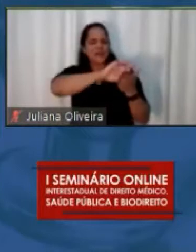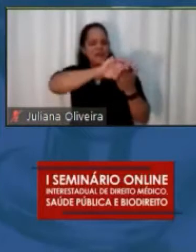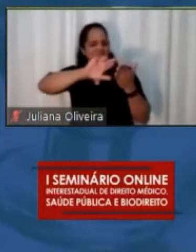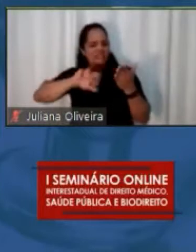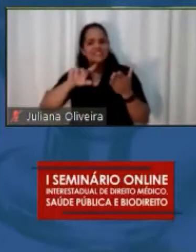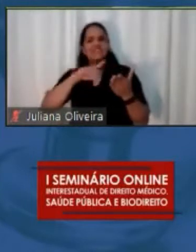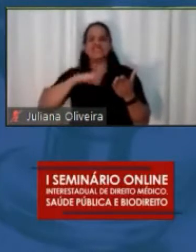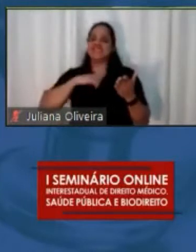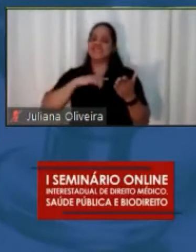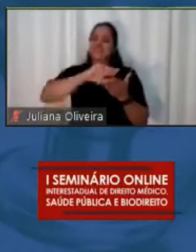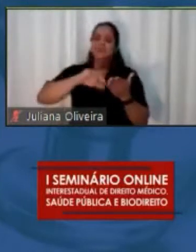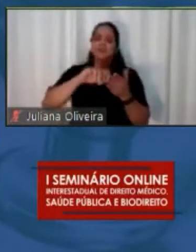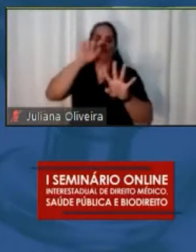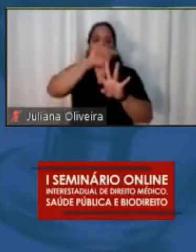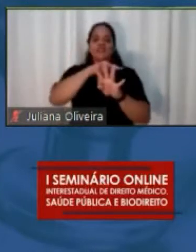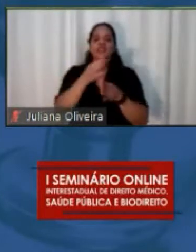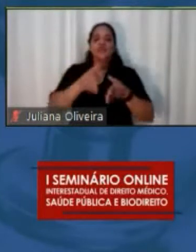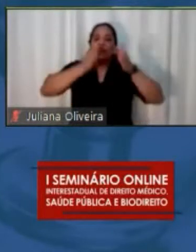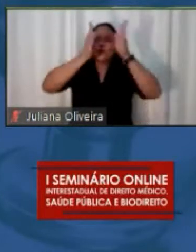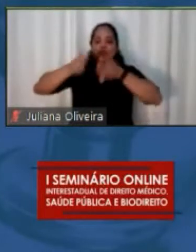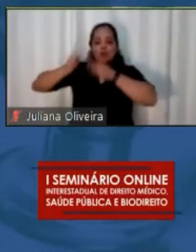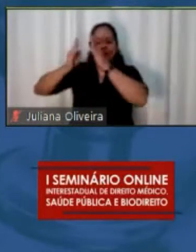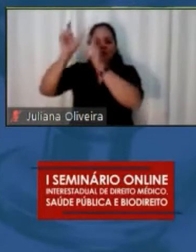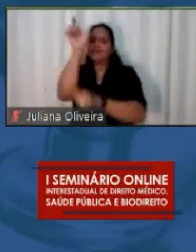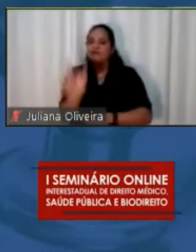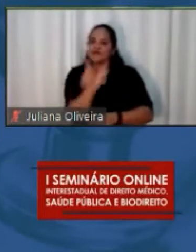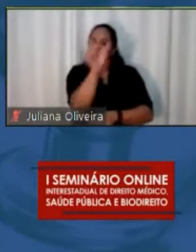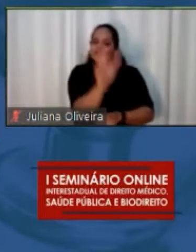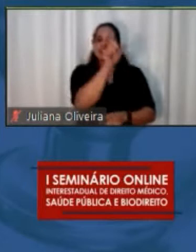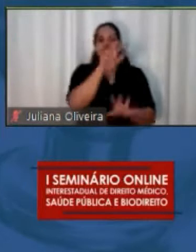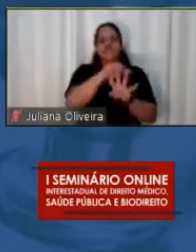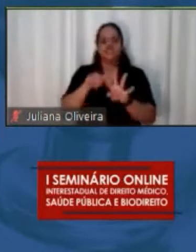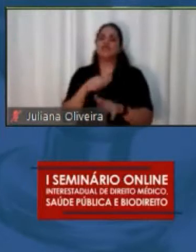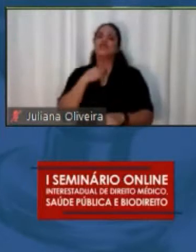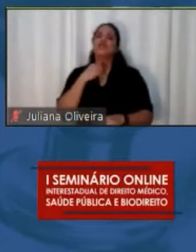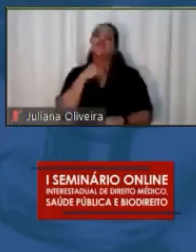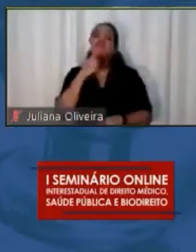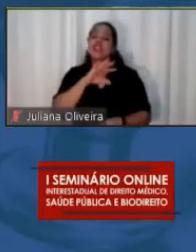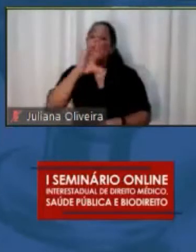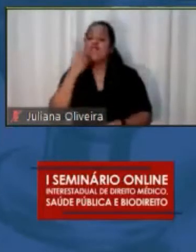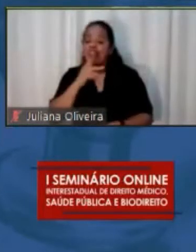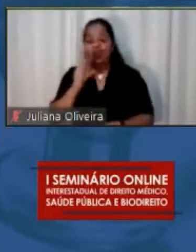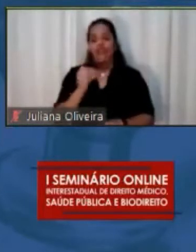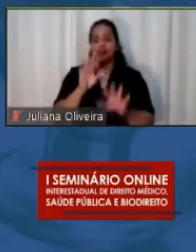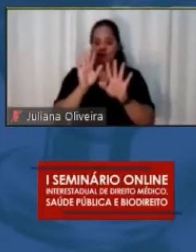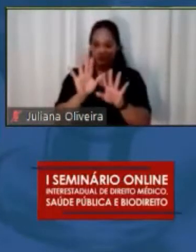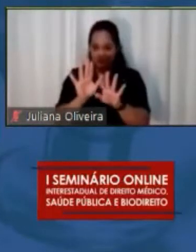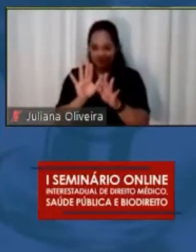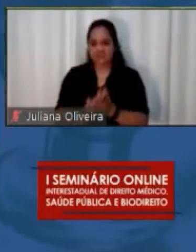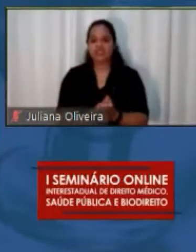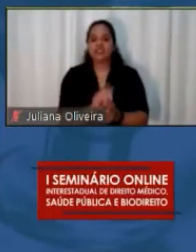três pilares. Nós não vamos poder destacar todos eles, mas o que nós queríamos mostrar é